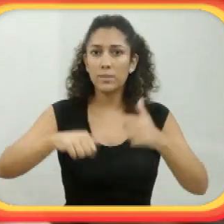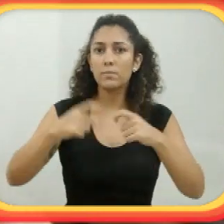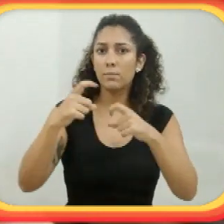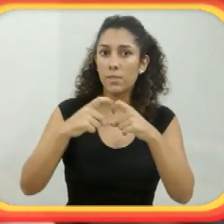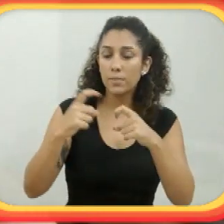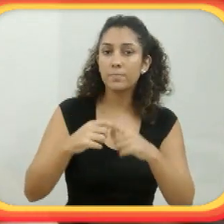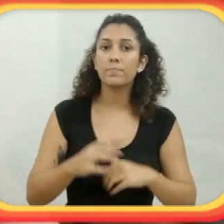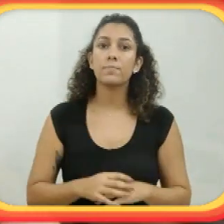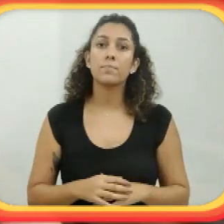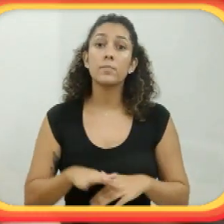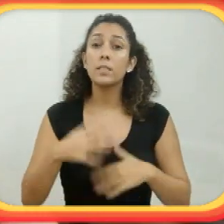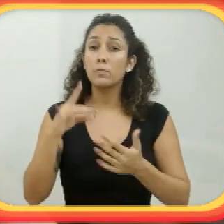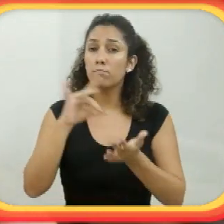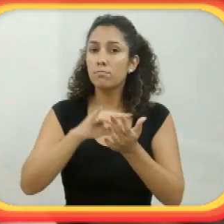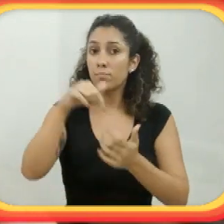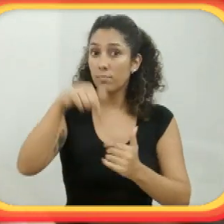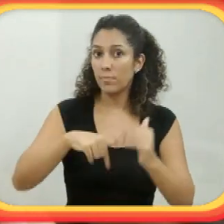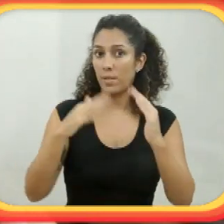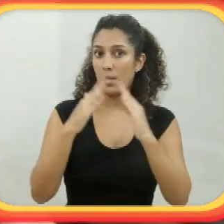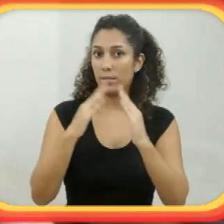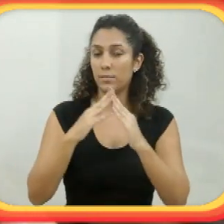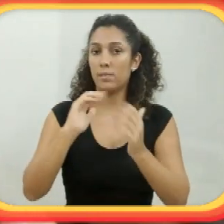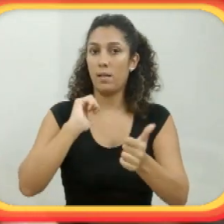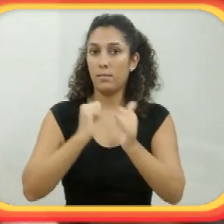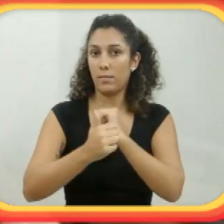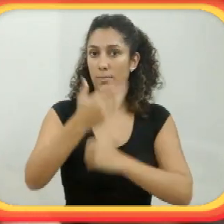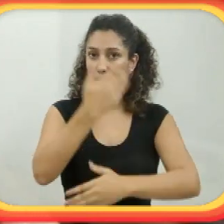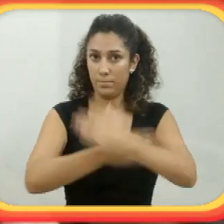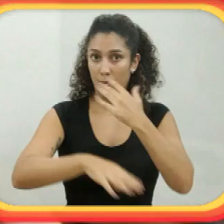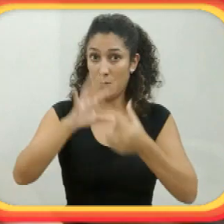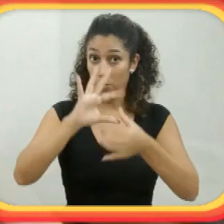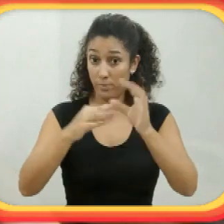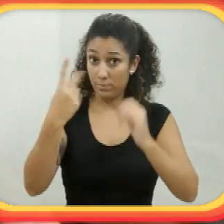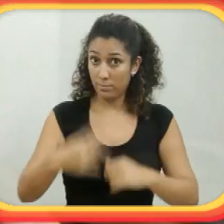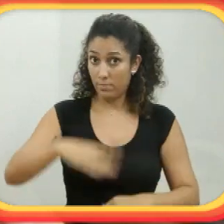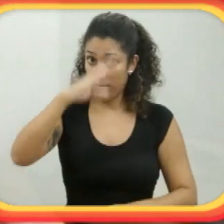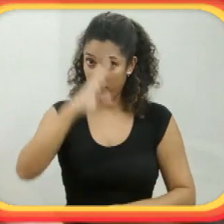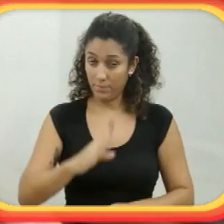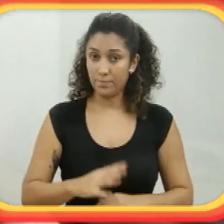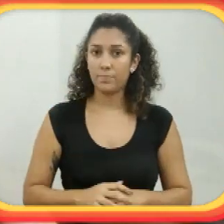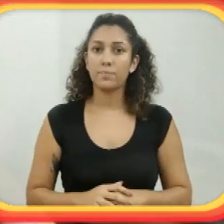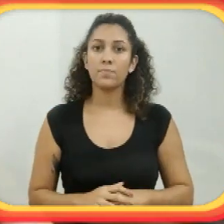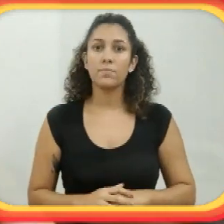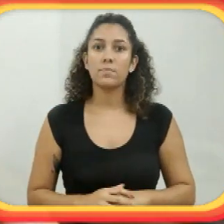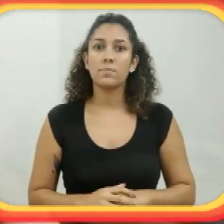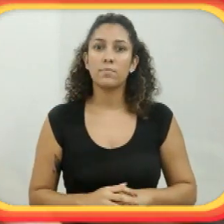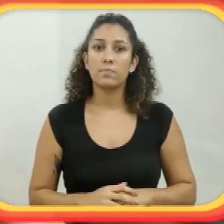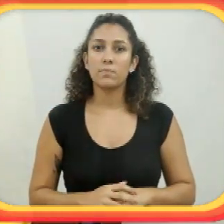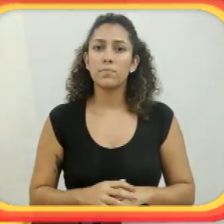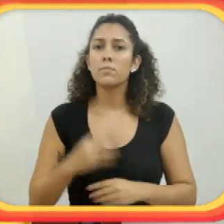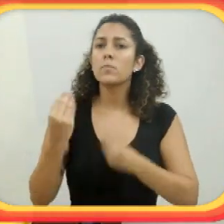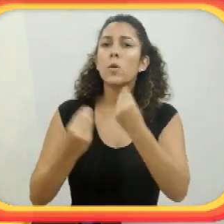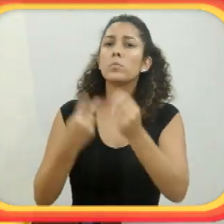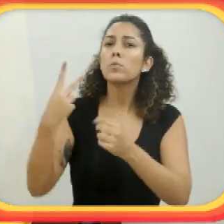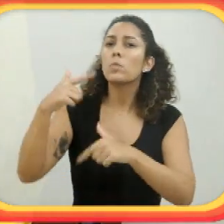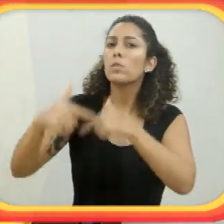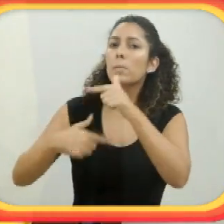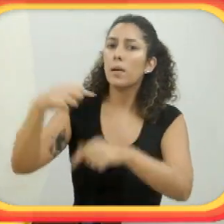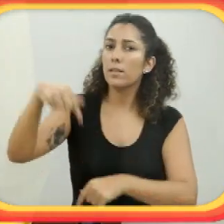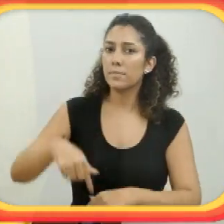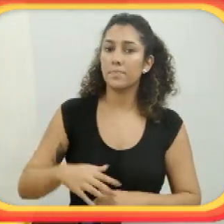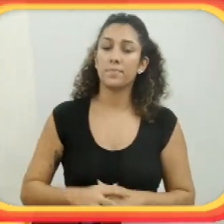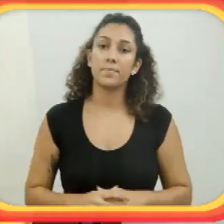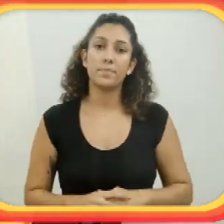técnica, avaliação médica. Então, na realidade, essa aqui é a casa do atleta paralímpico do Brasil. Como é que é o